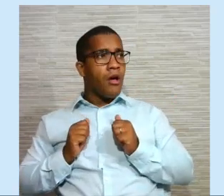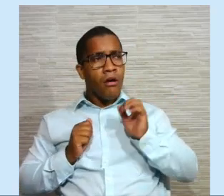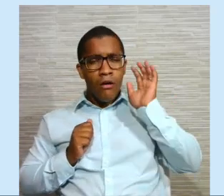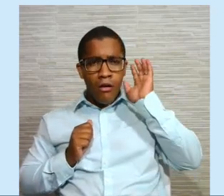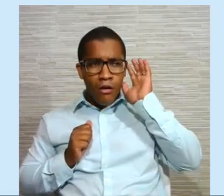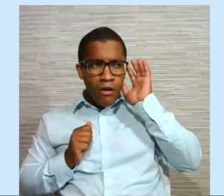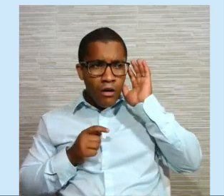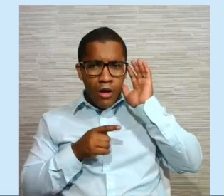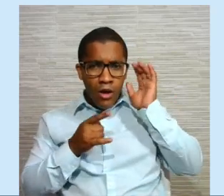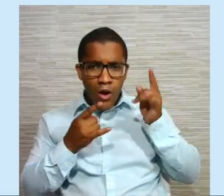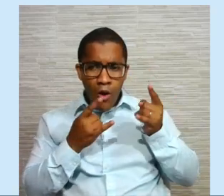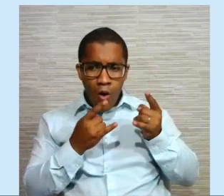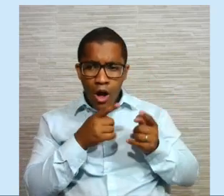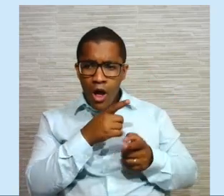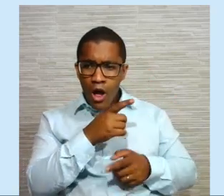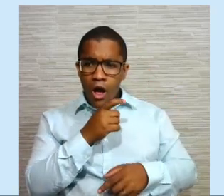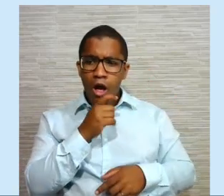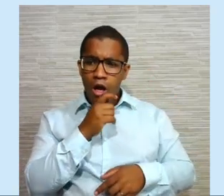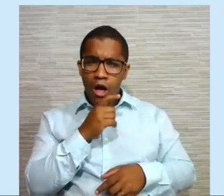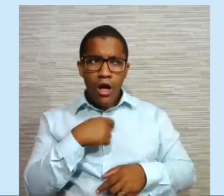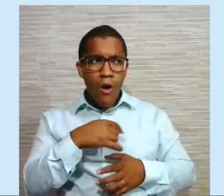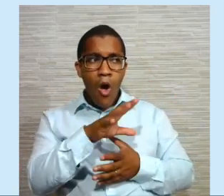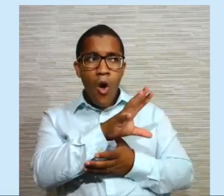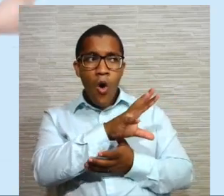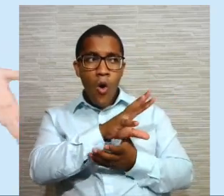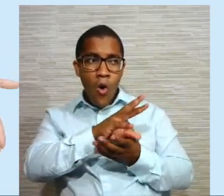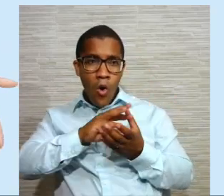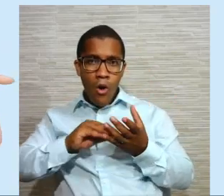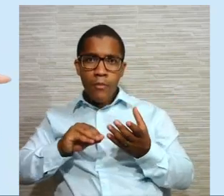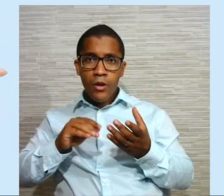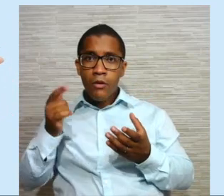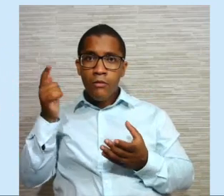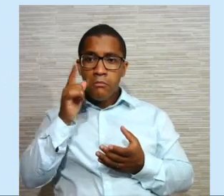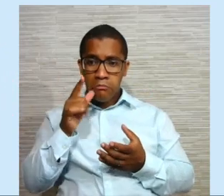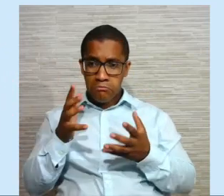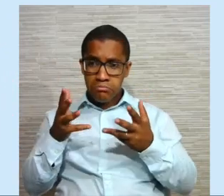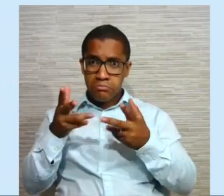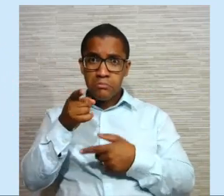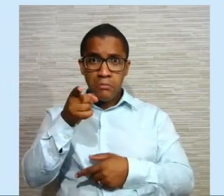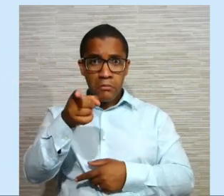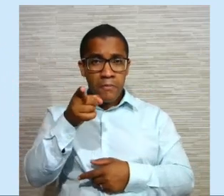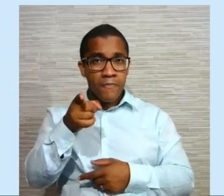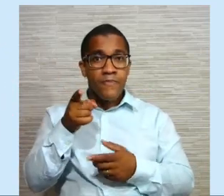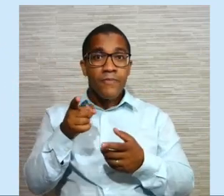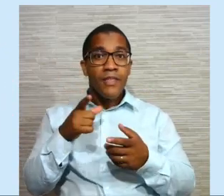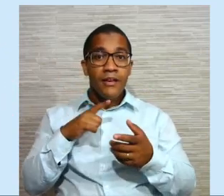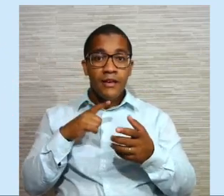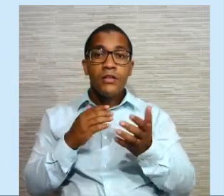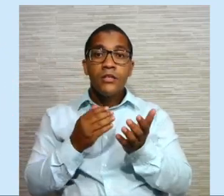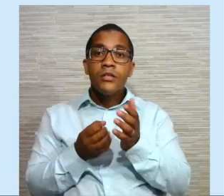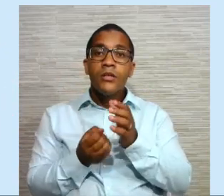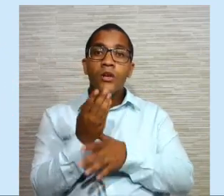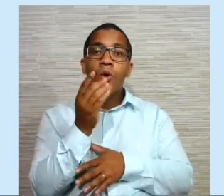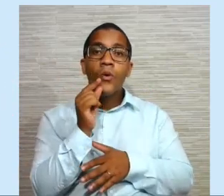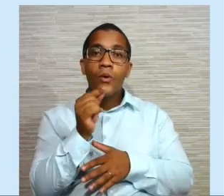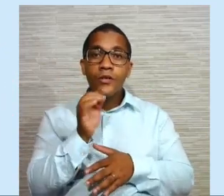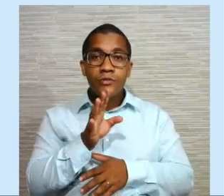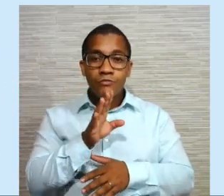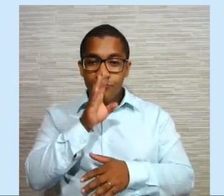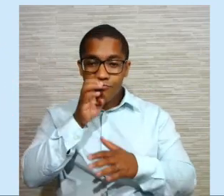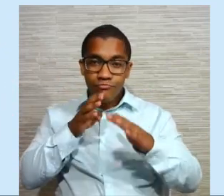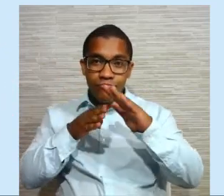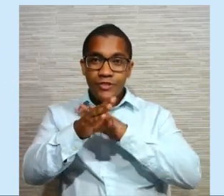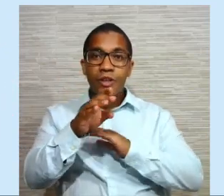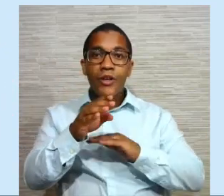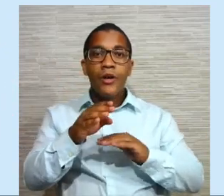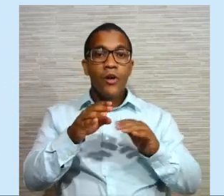americanos e começou também a copiá-los. E copiaram muito bem, né? Então, foi aí que começou a surgir a invasão